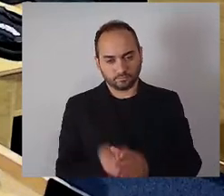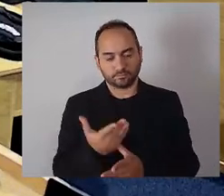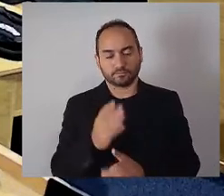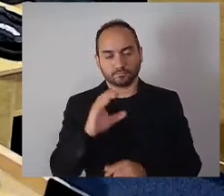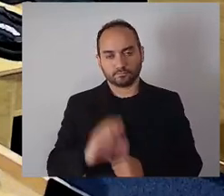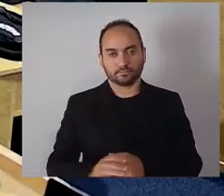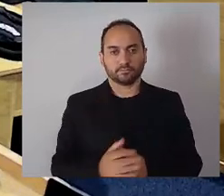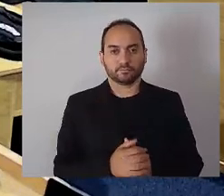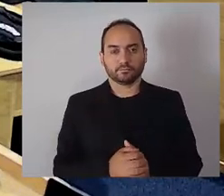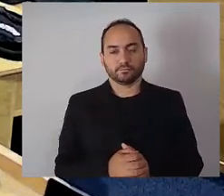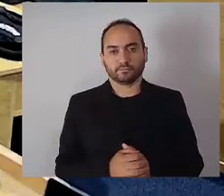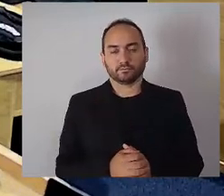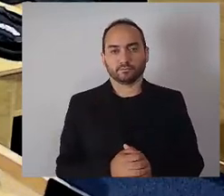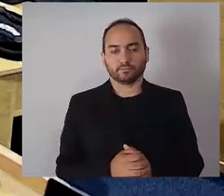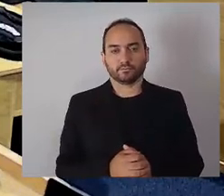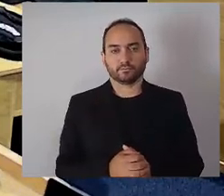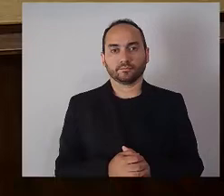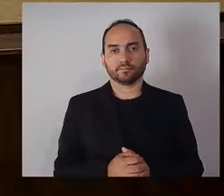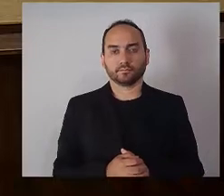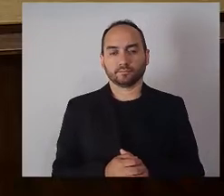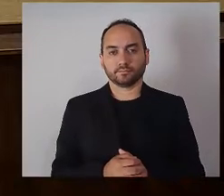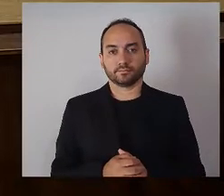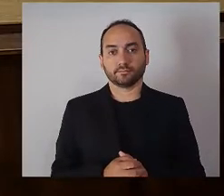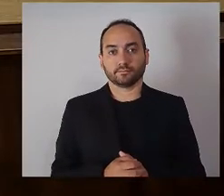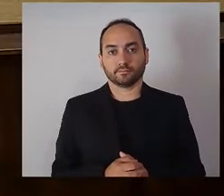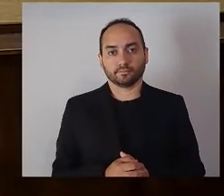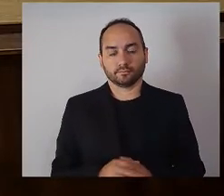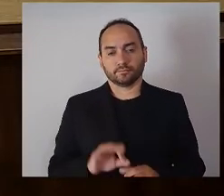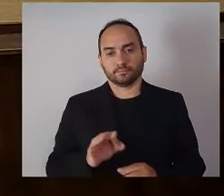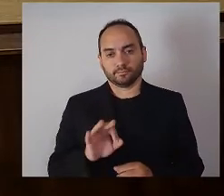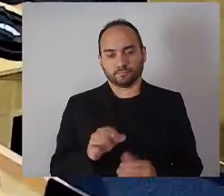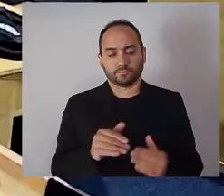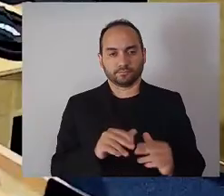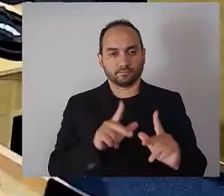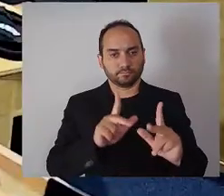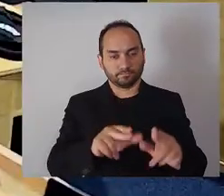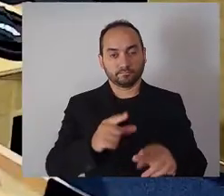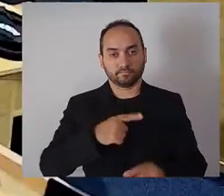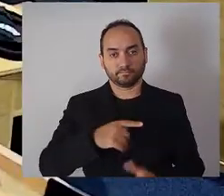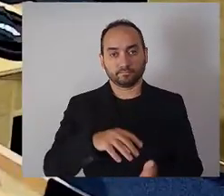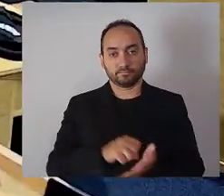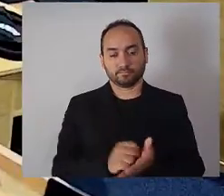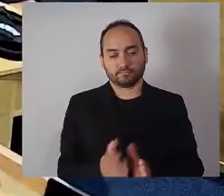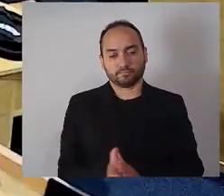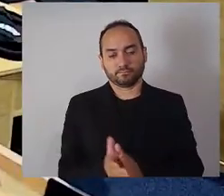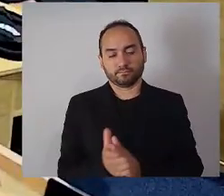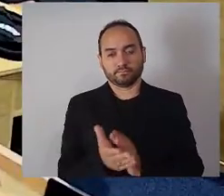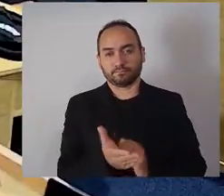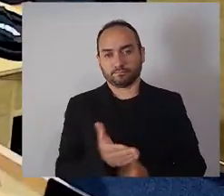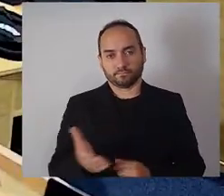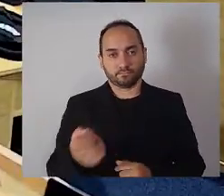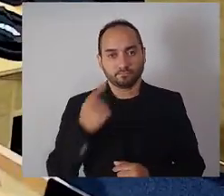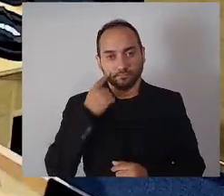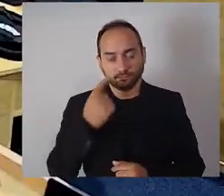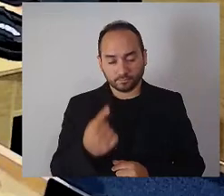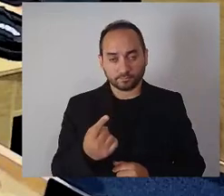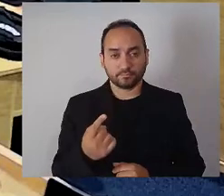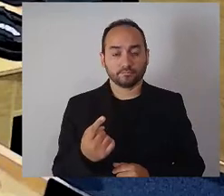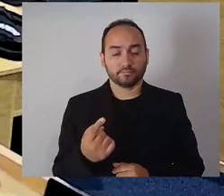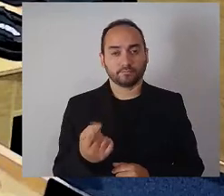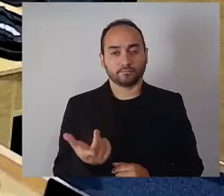cidadania. Graças a Deus. Então, da mesma forma, presidente, queria registrar aqui meus parabéns à Vossa Excelência e